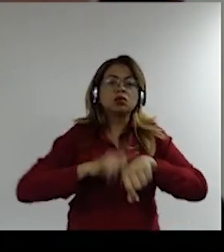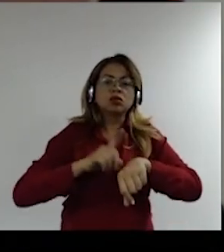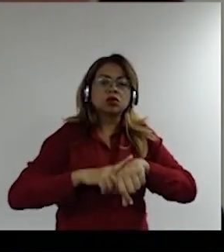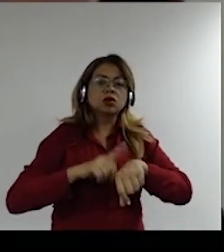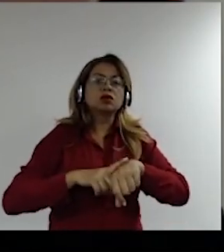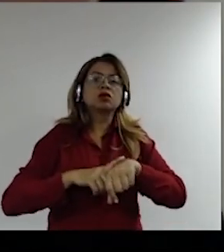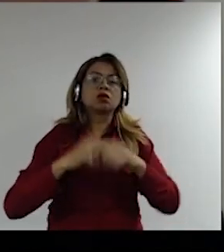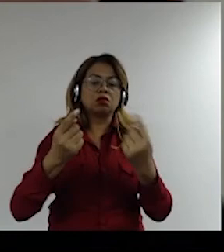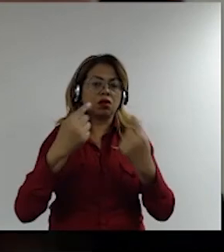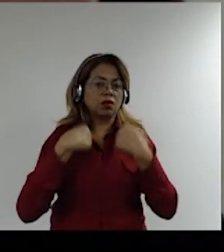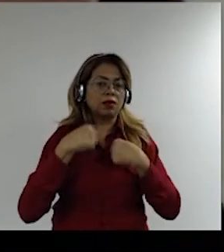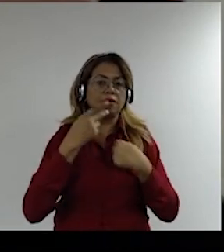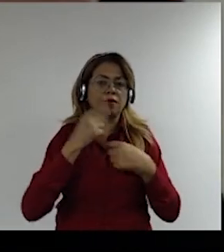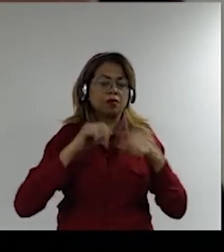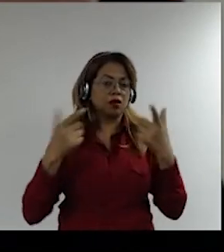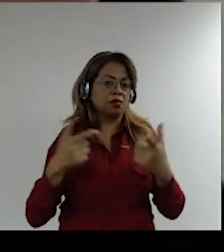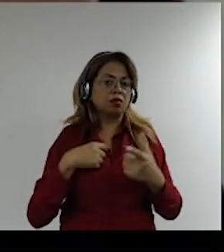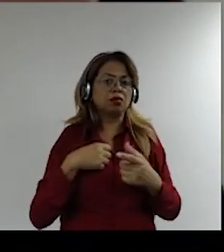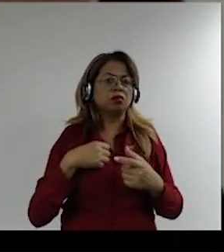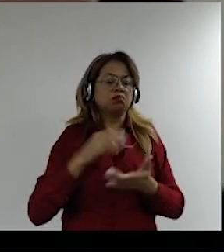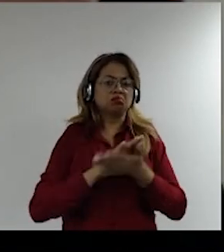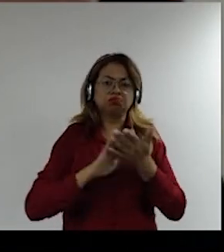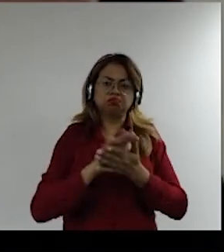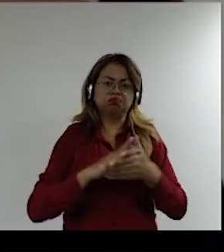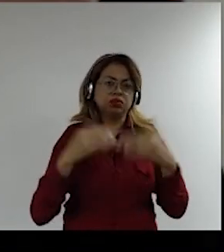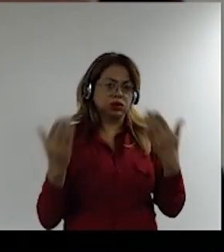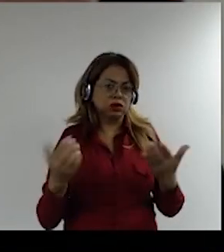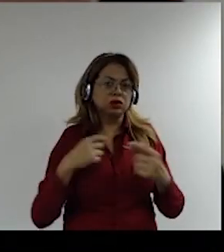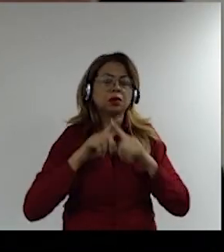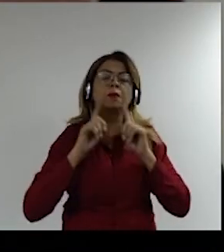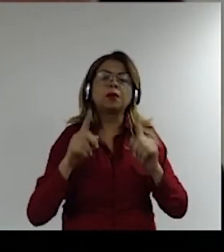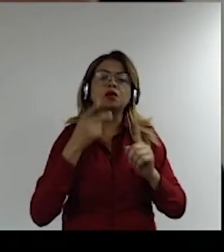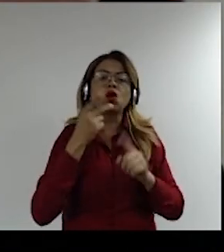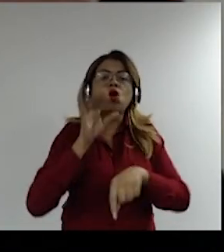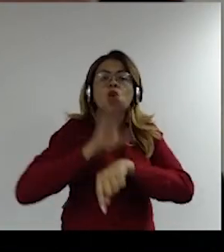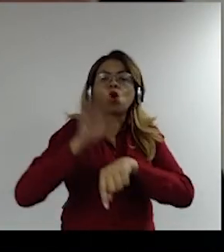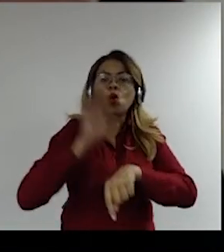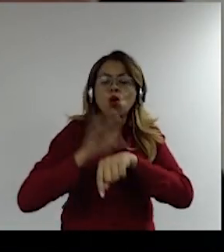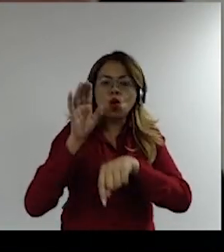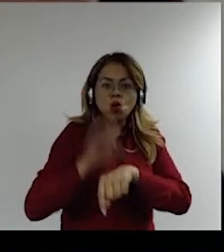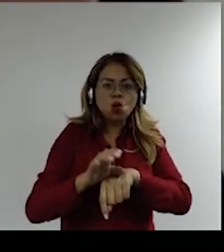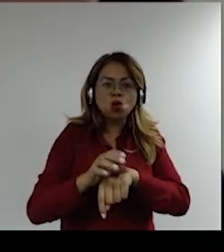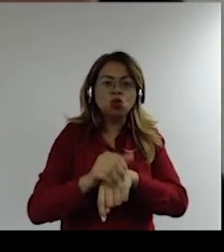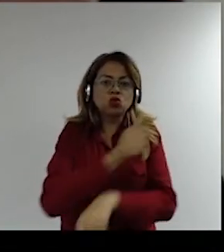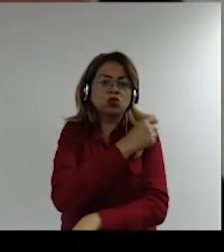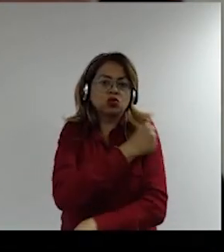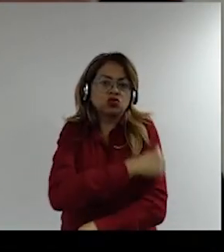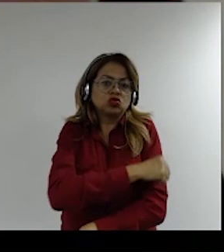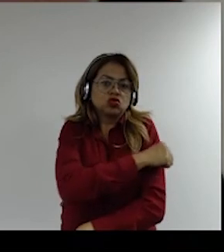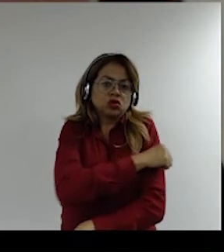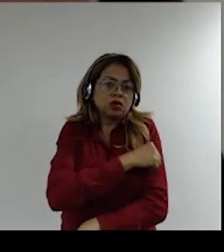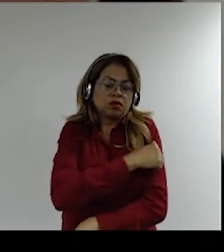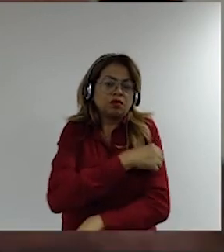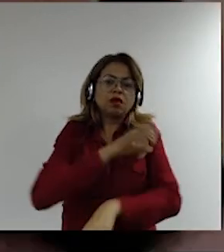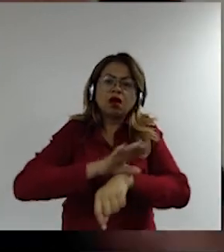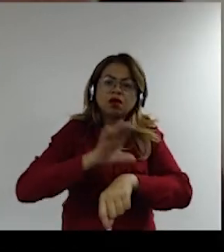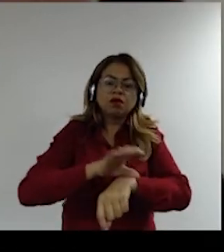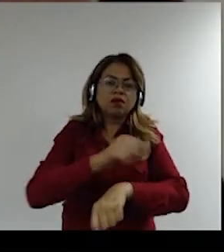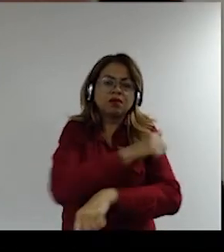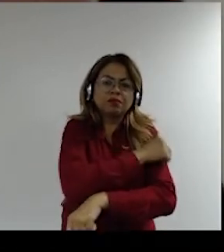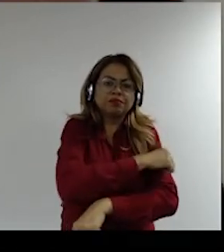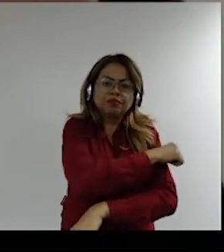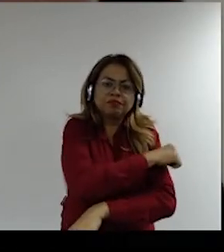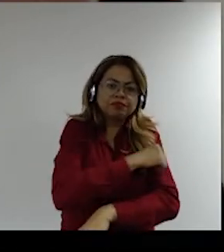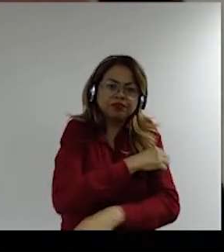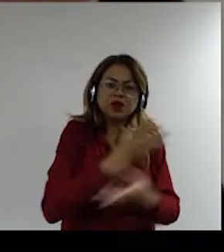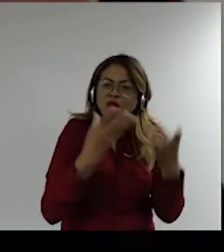tudo mais. Agora, eu não tenho nada com isso. Agora, veja bem, curso de enfermagem autorizado, com quase um quantitativo enorme